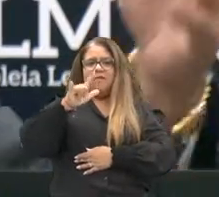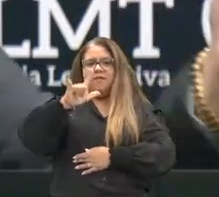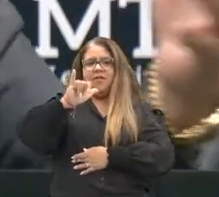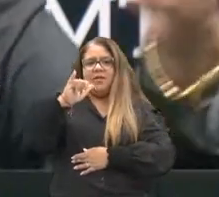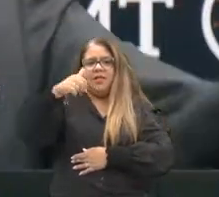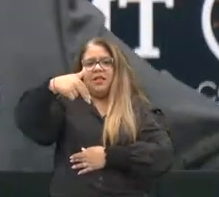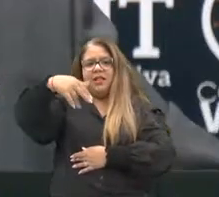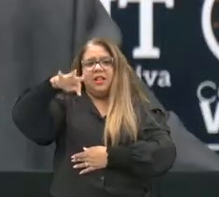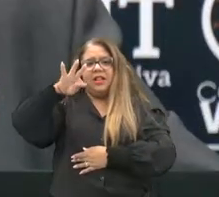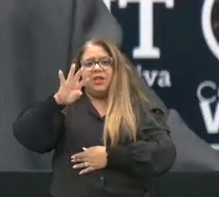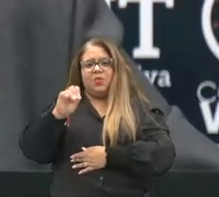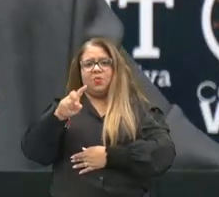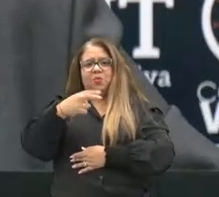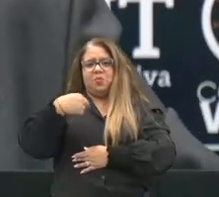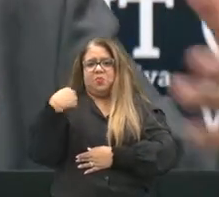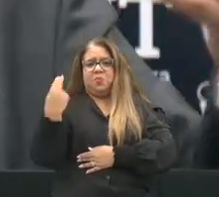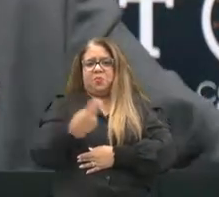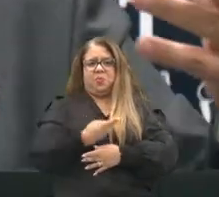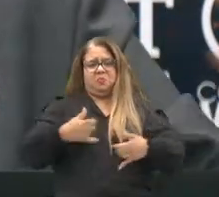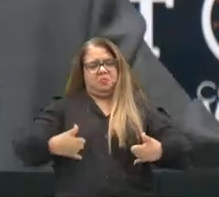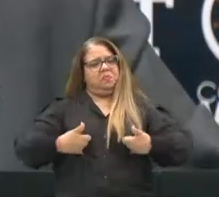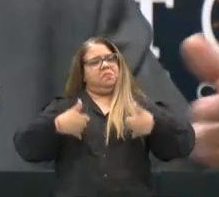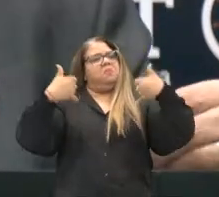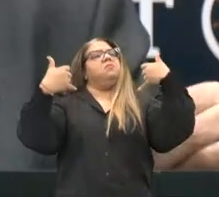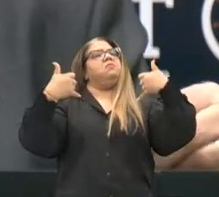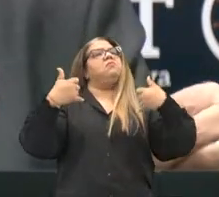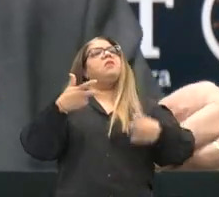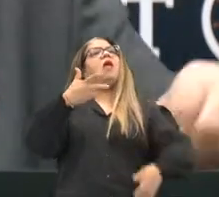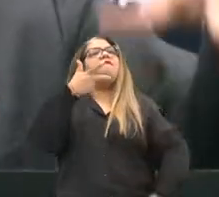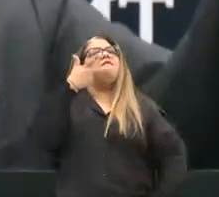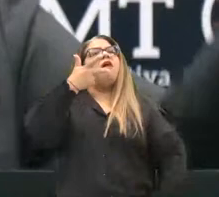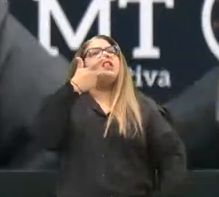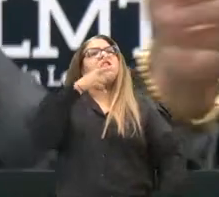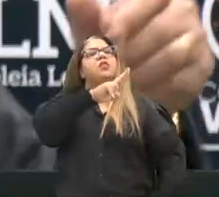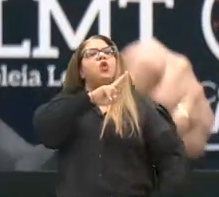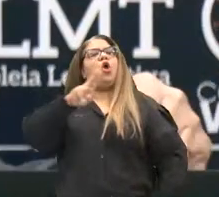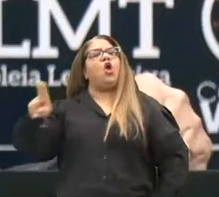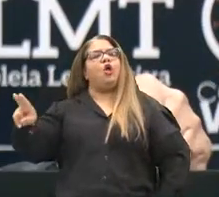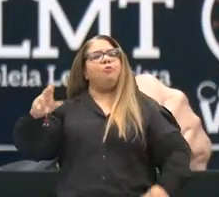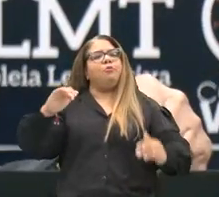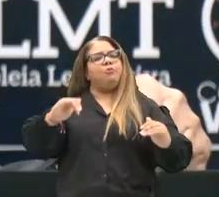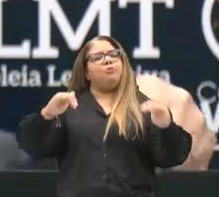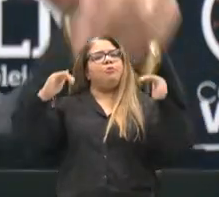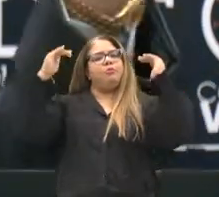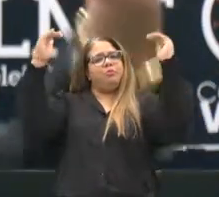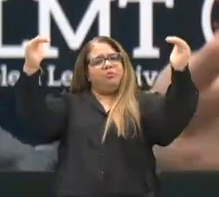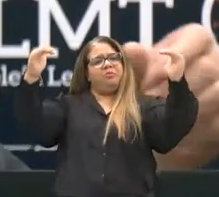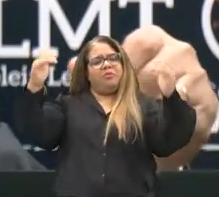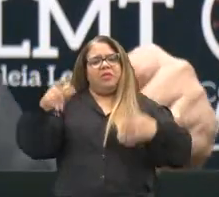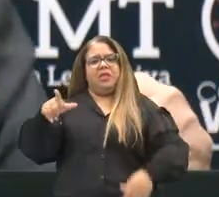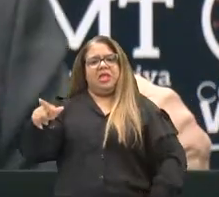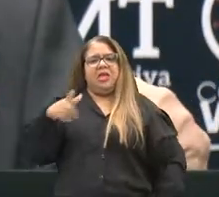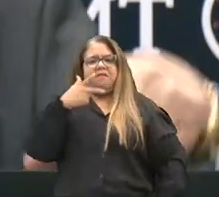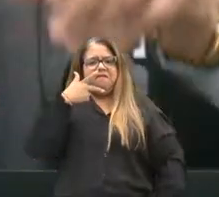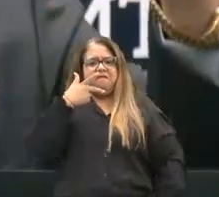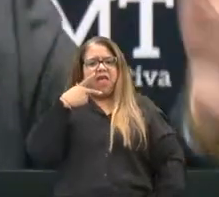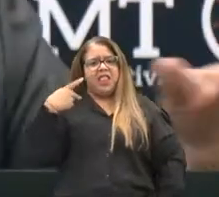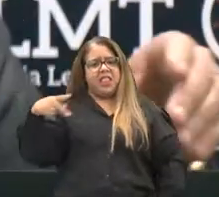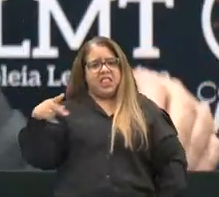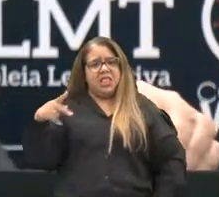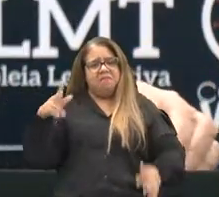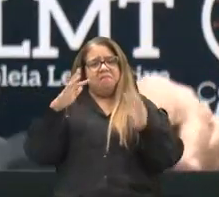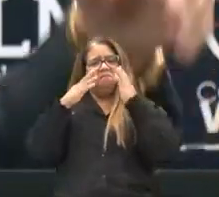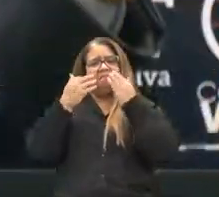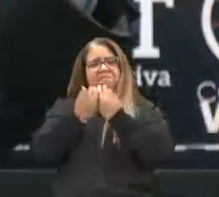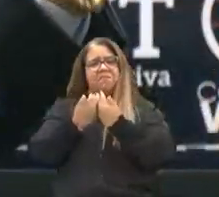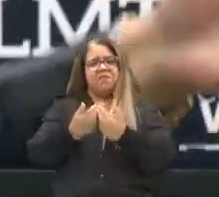nós orgulhávamos, enchemos a boca de falar de Garcia Neto, de Filinto Miller, de João Ponce de